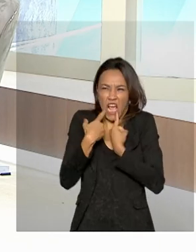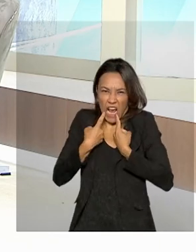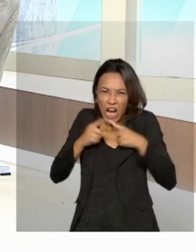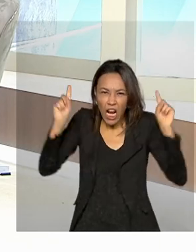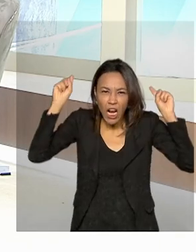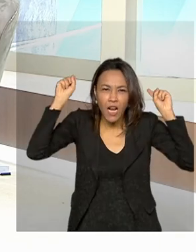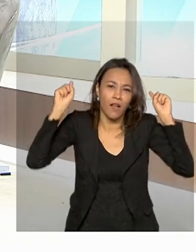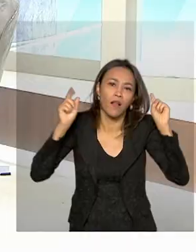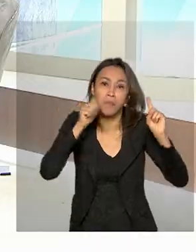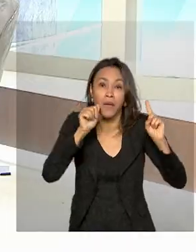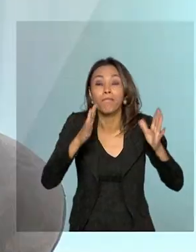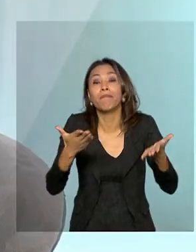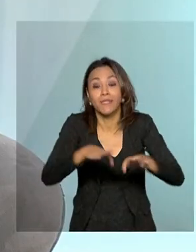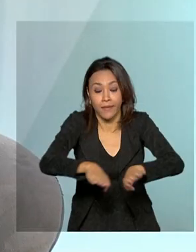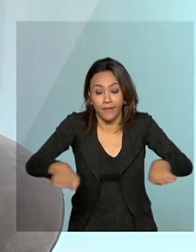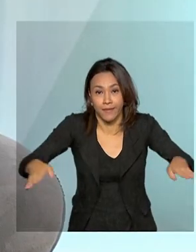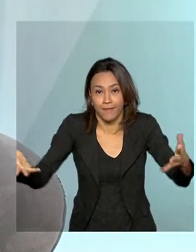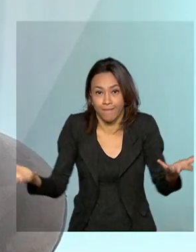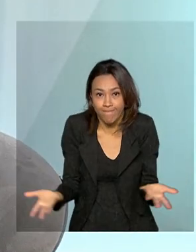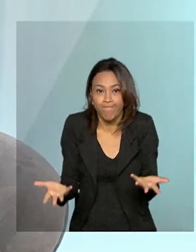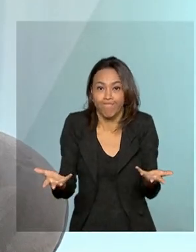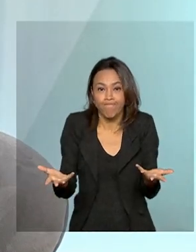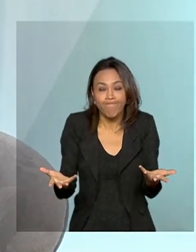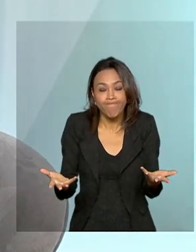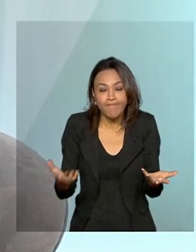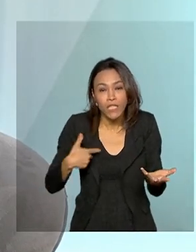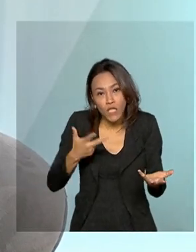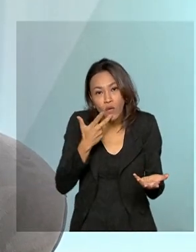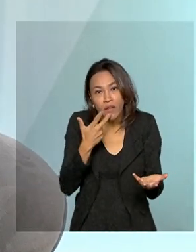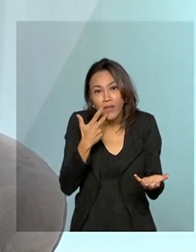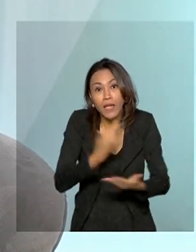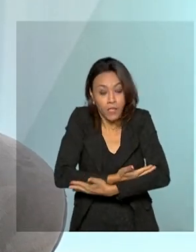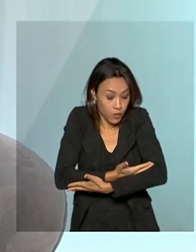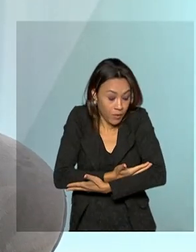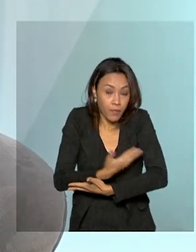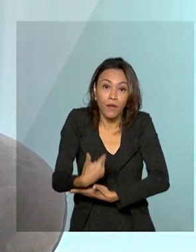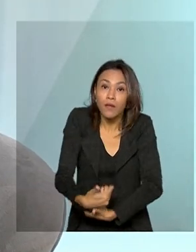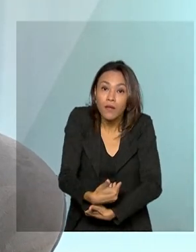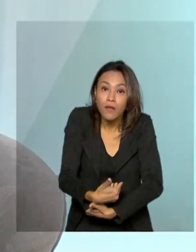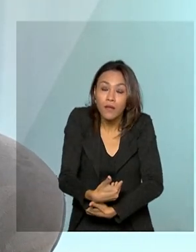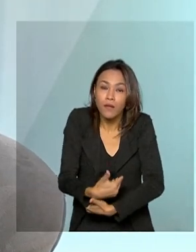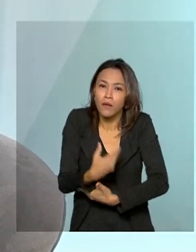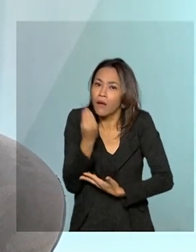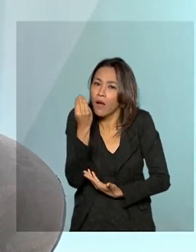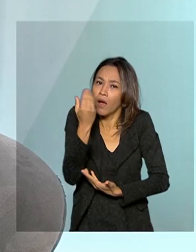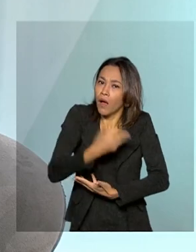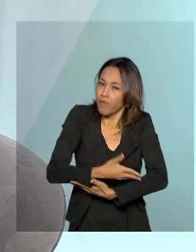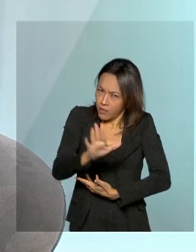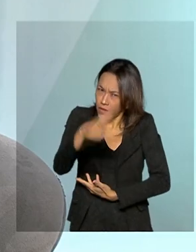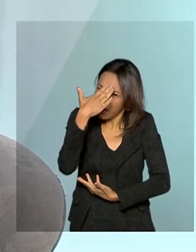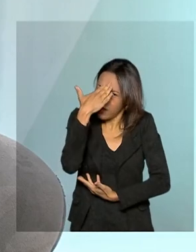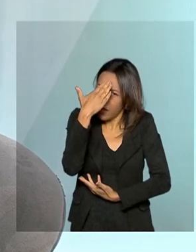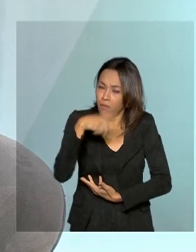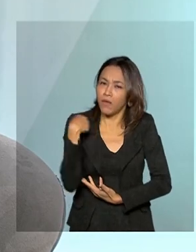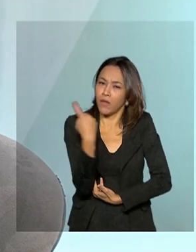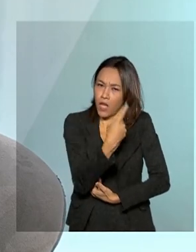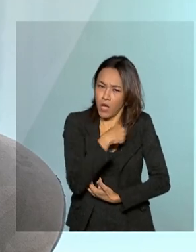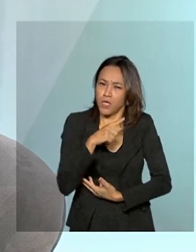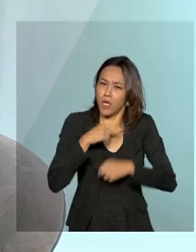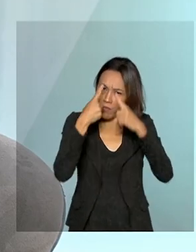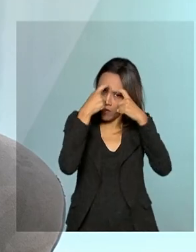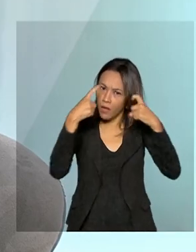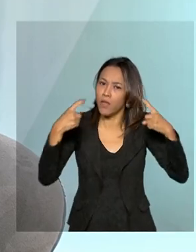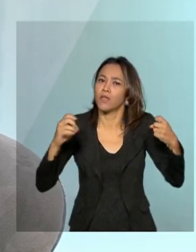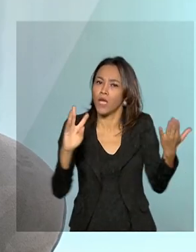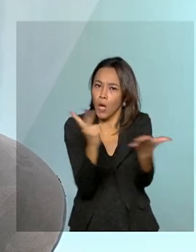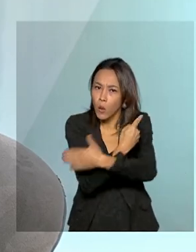grita. Mas e a criança? E aqui eu quero falar do recém-nascido. E o bebê? Porque você sabe que nós temos violências,